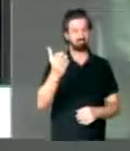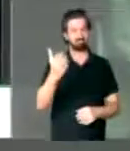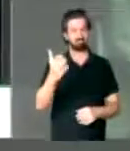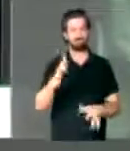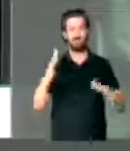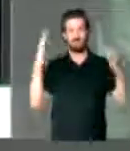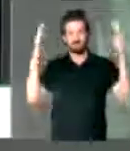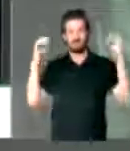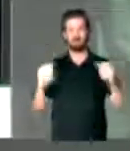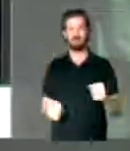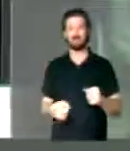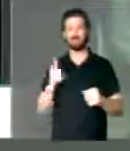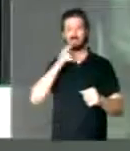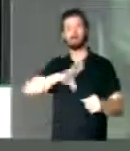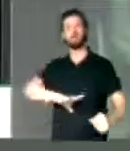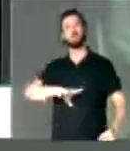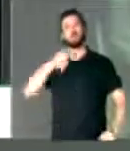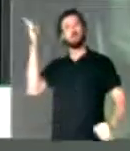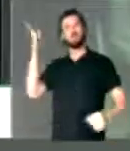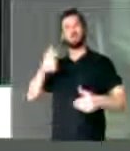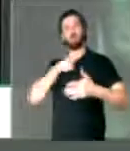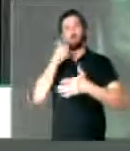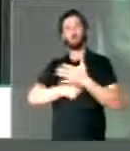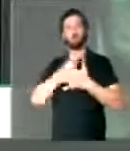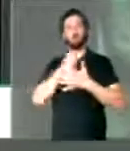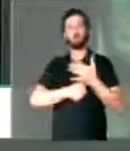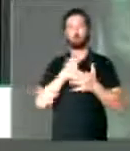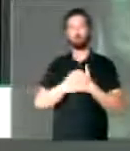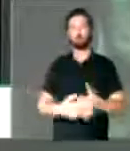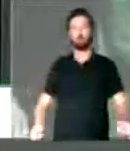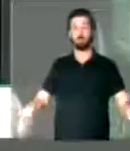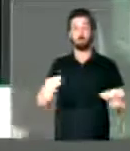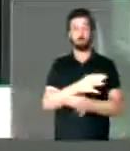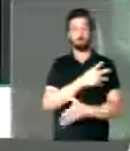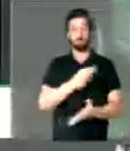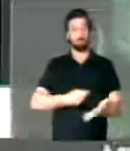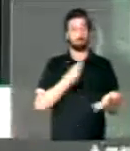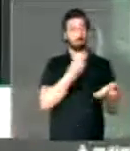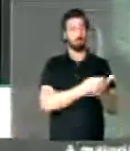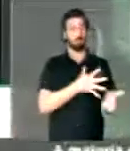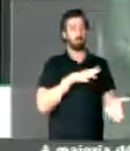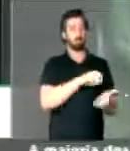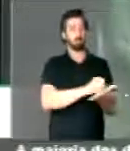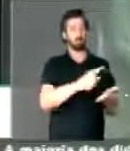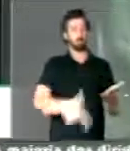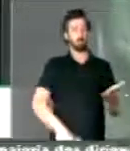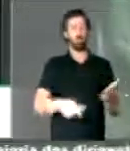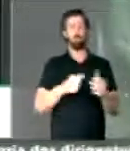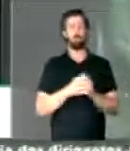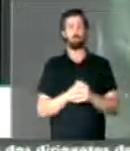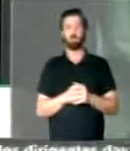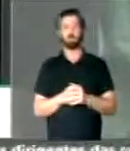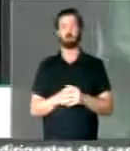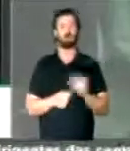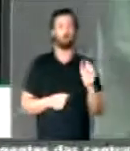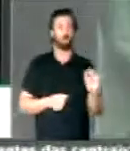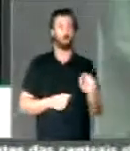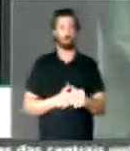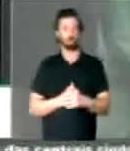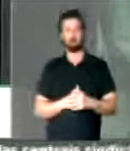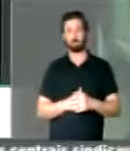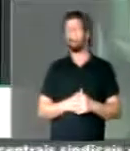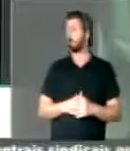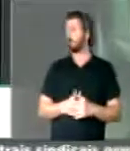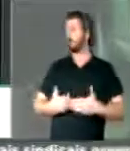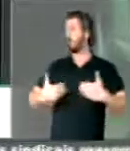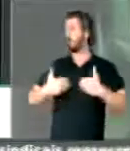parabéns às guerreiras que lutam. E para encerrar, eu queria deixar aqui registrado mais uma vez de que